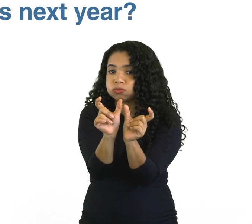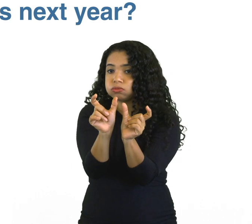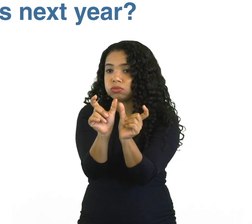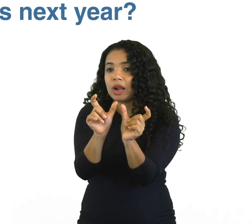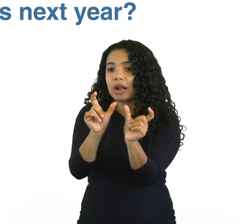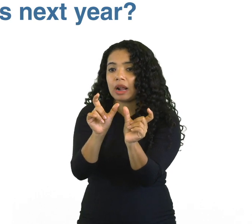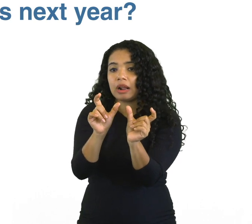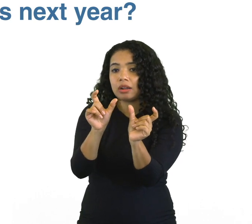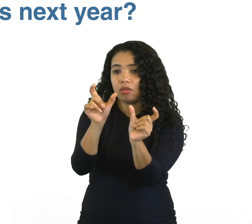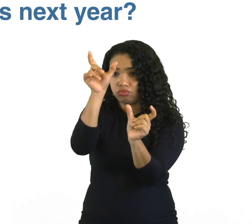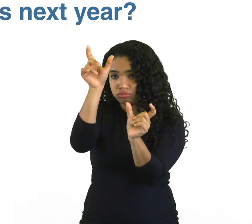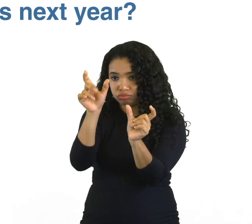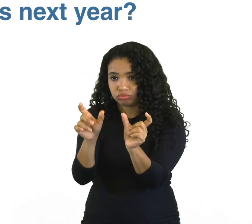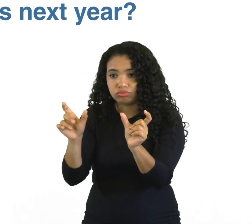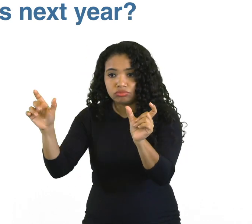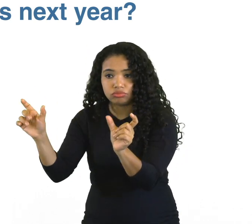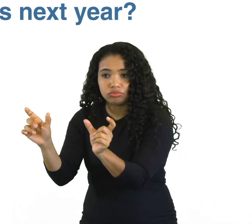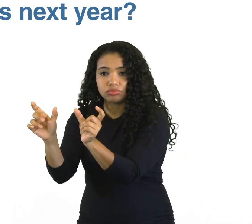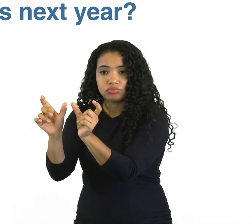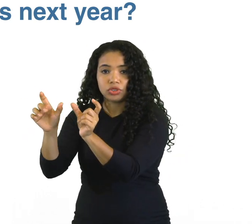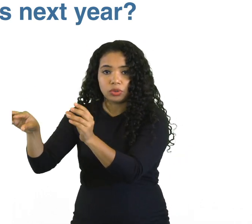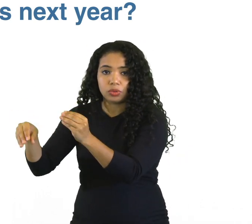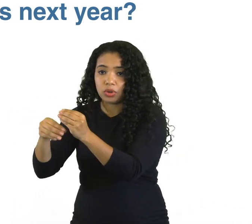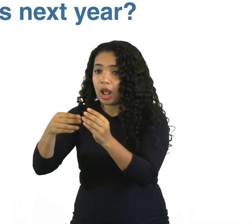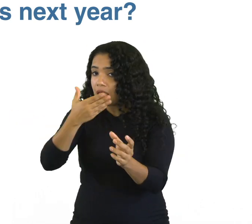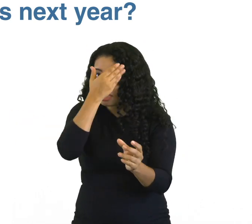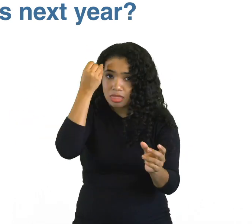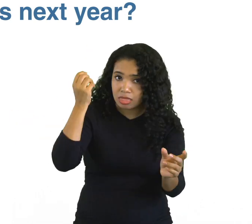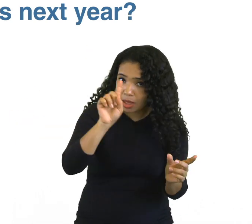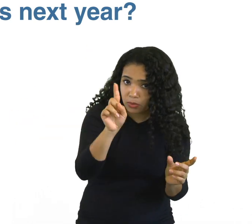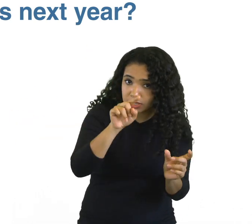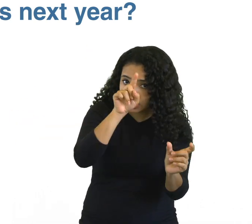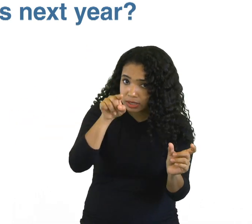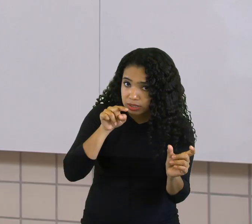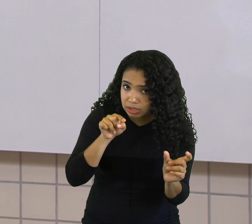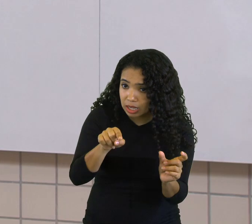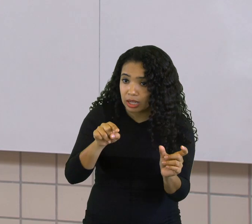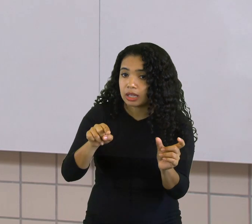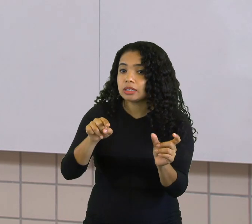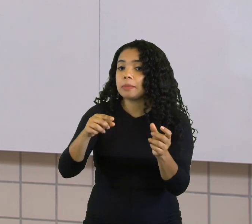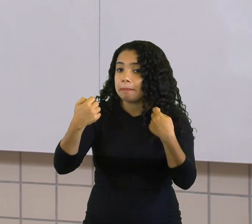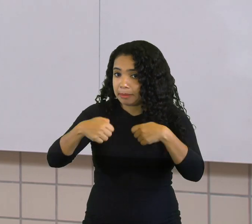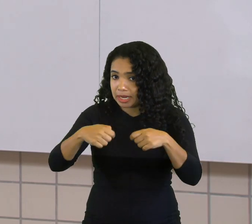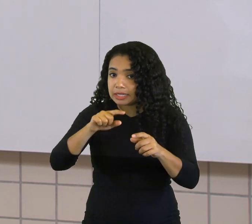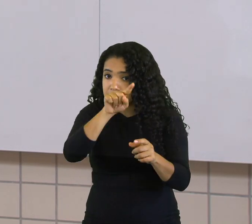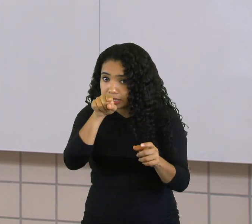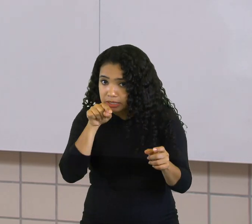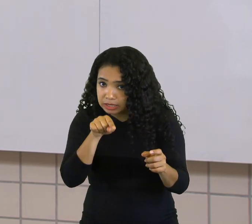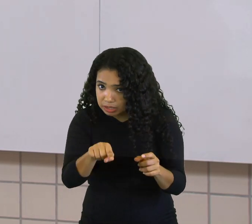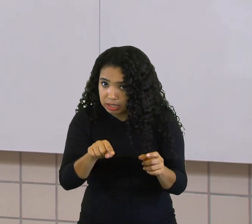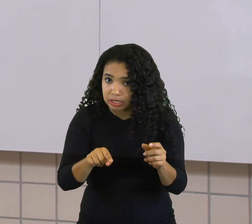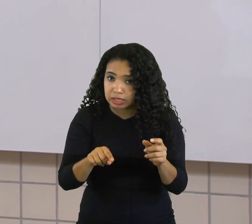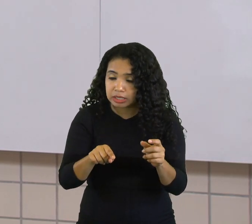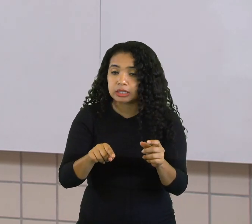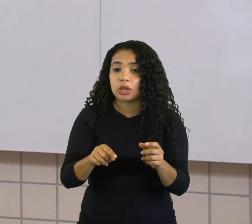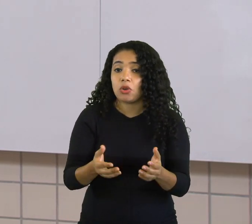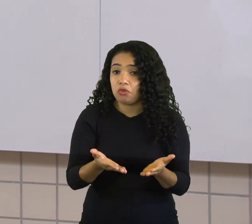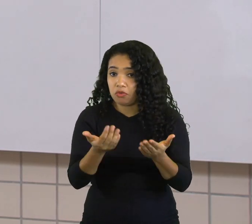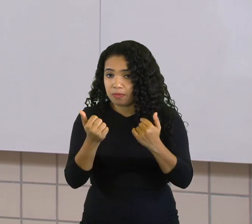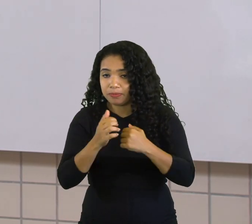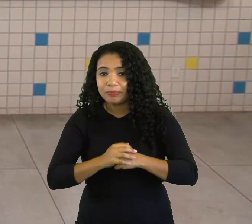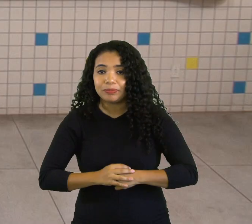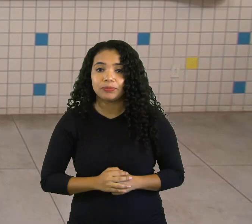o ponto de interrogação no final da frase, porque senão não vai ser uma interrogativa. Ok, guys? Let's go? Então, aqui nós